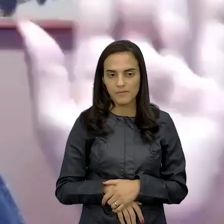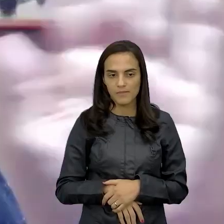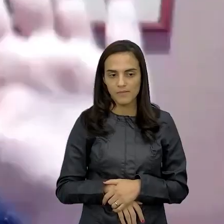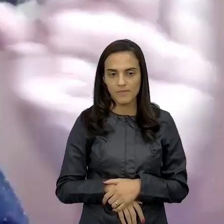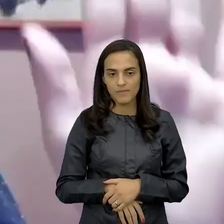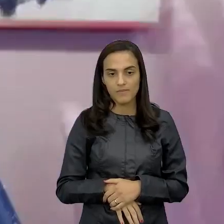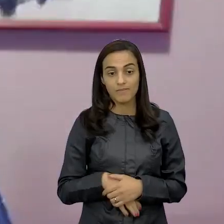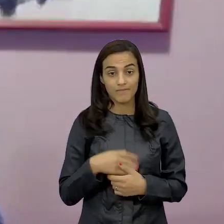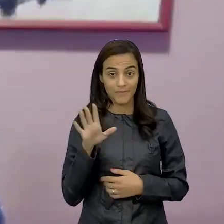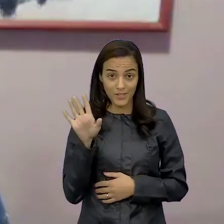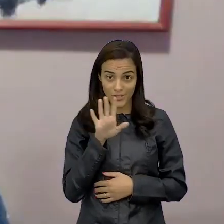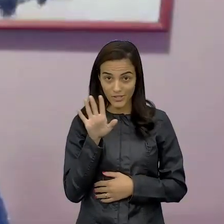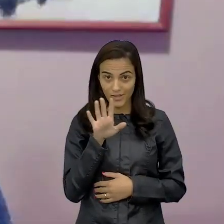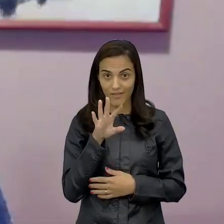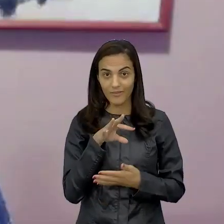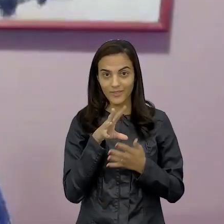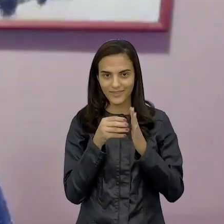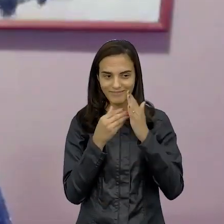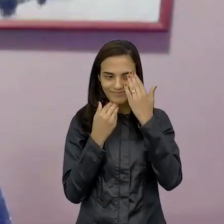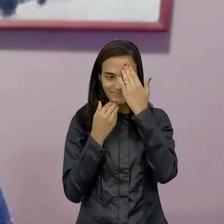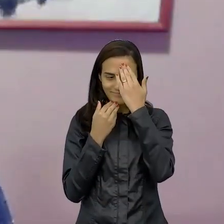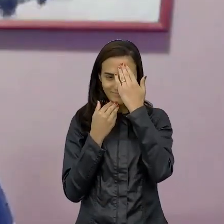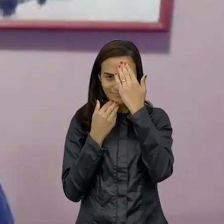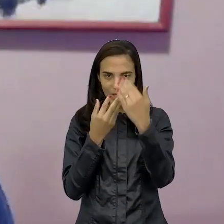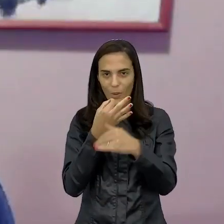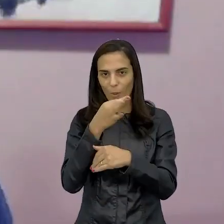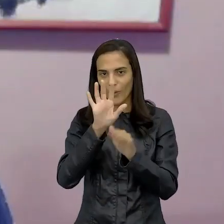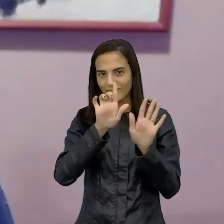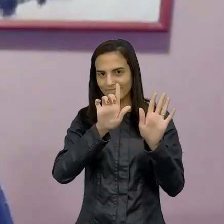Só um tchau para todos, muito obrigada e ótima